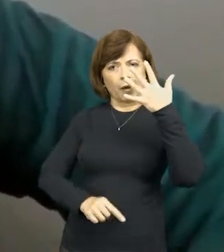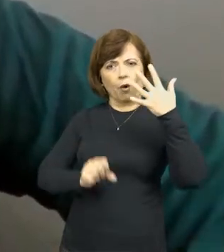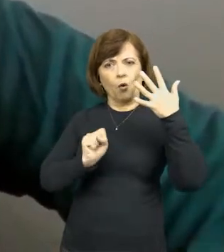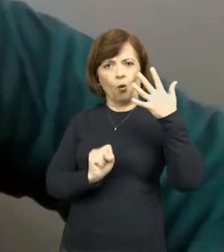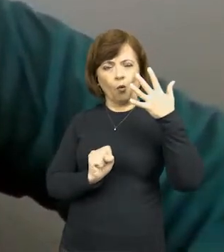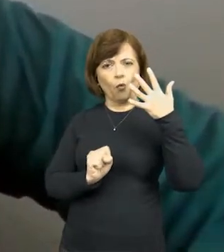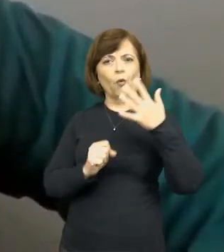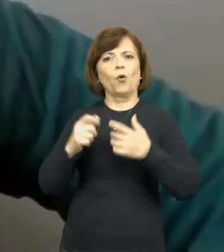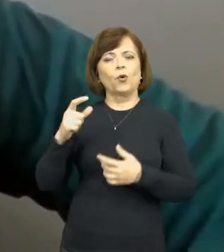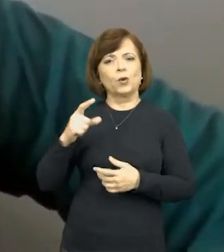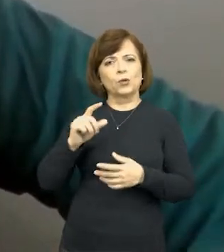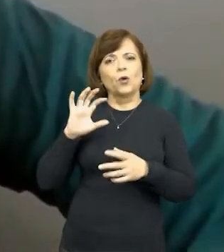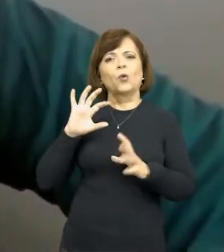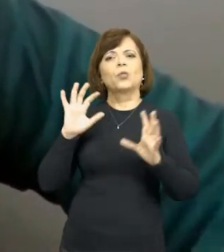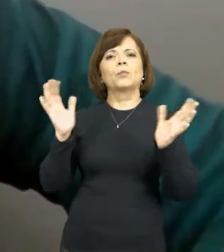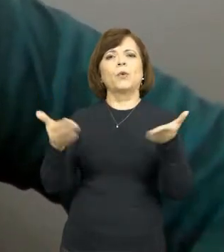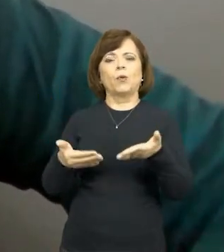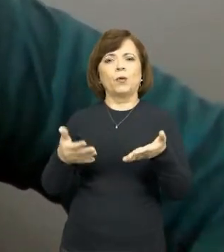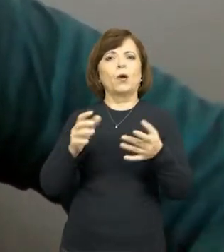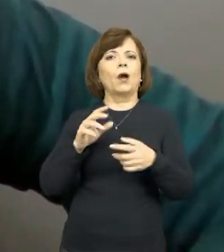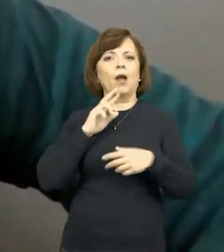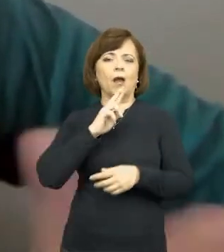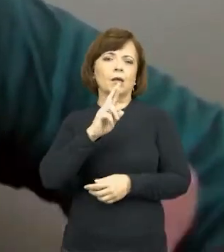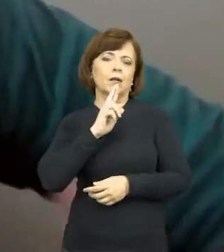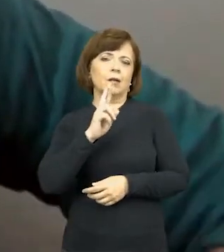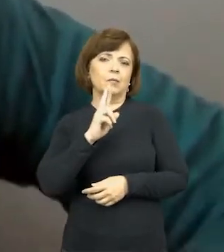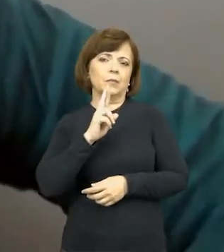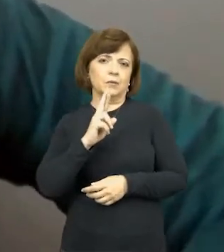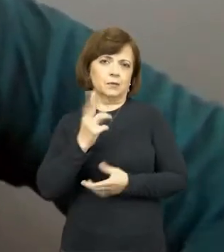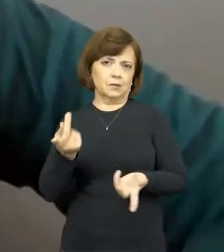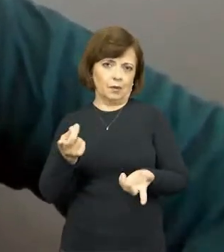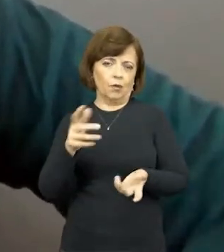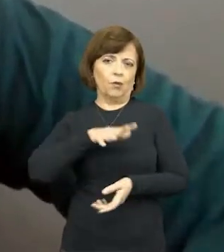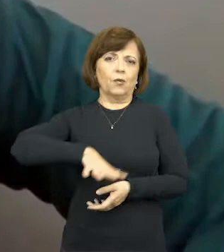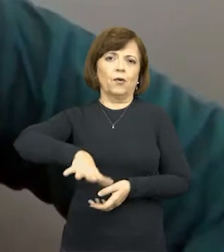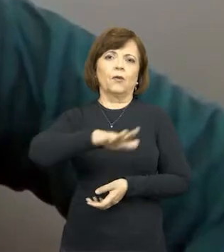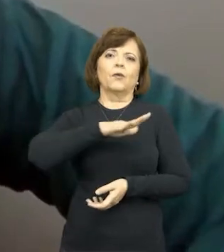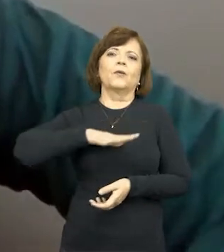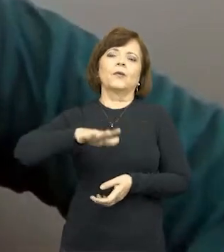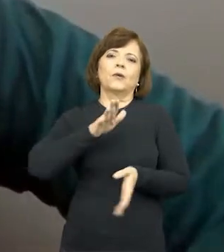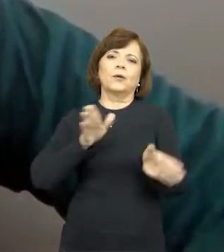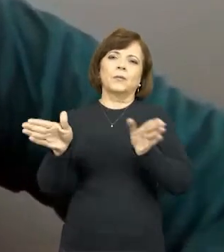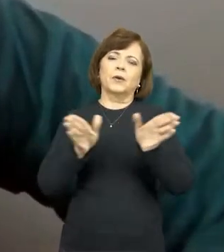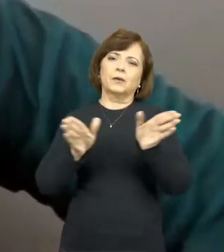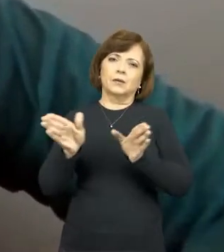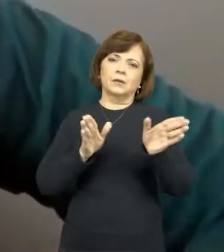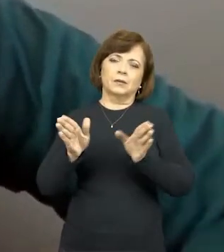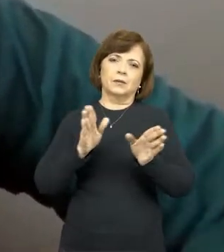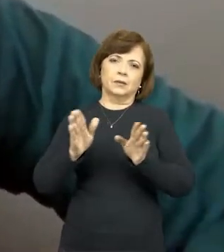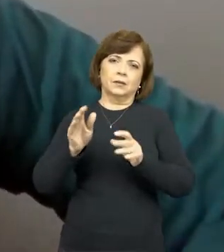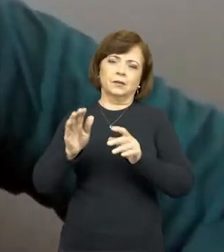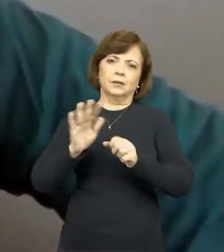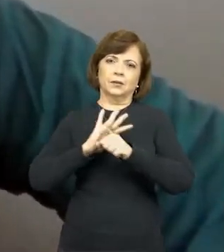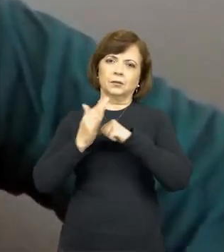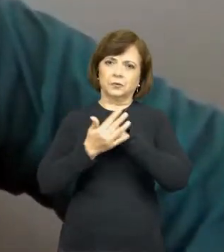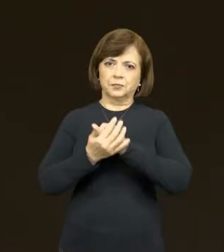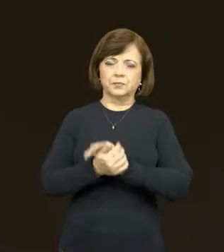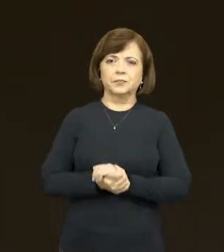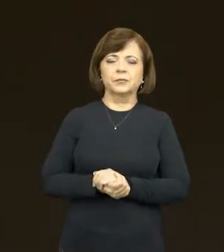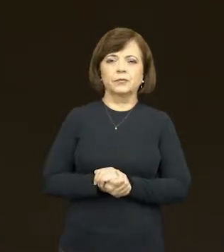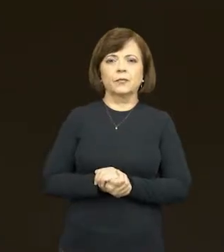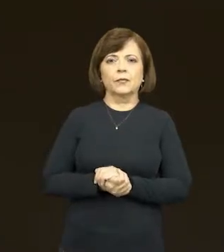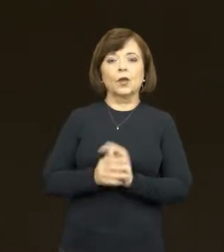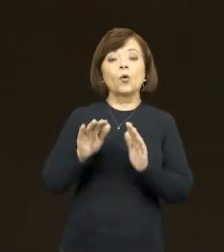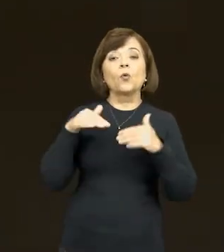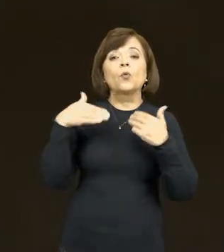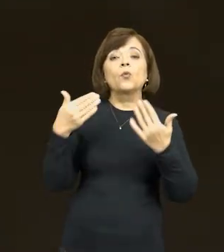temas reclamados durante a pandemia. Eu posso afirmar, contudo, que, junto aos PROCONs, ele é, sim, o tema mais reclamado. Quais